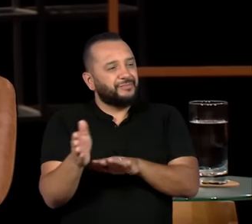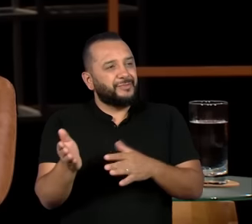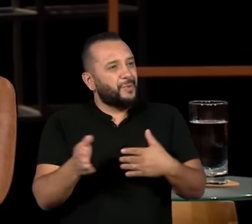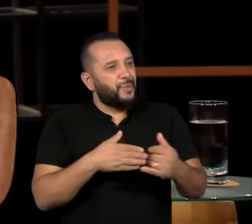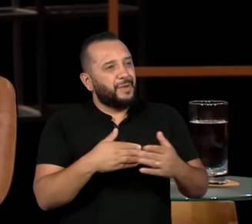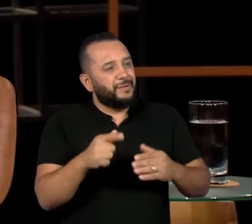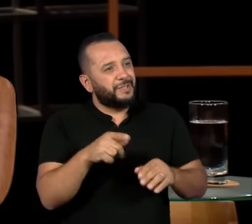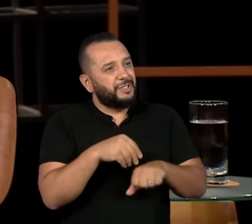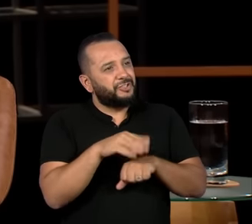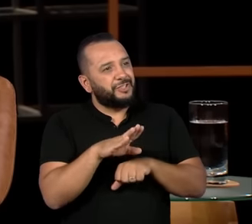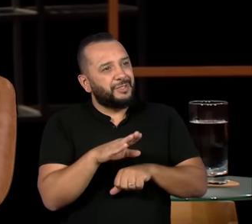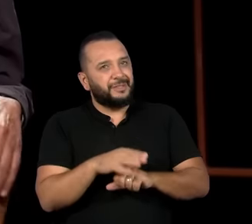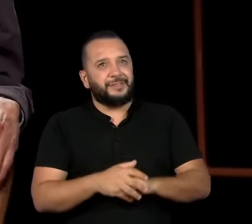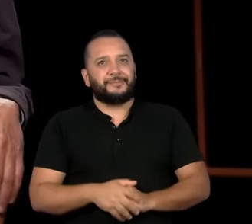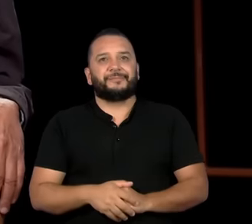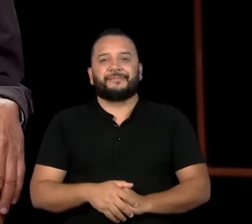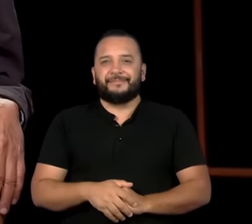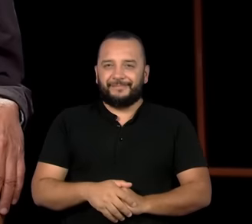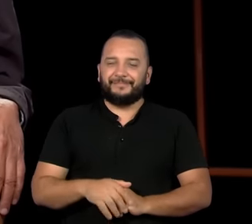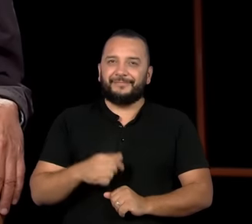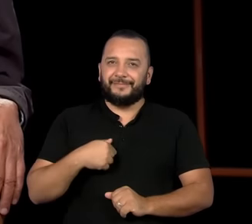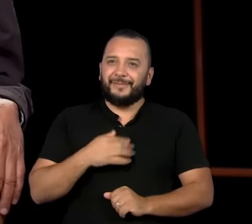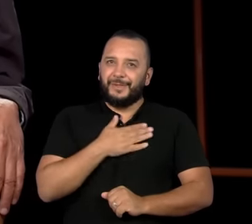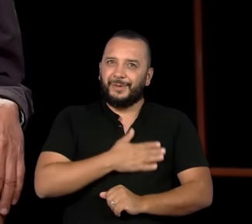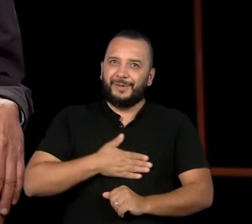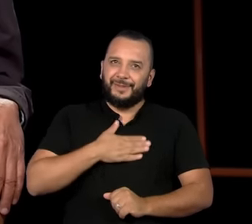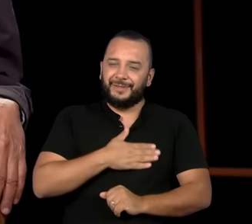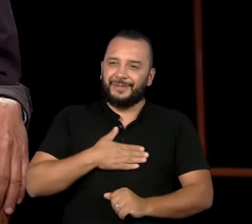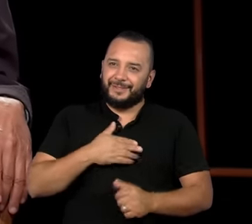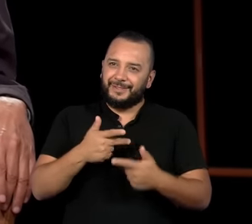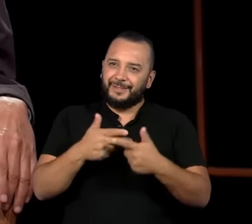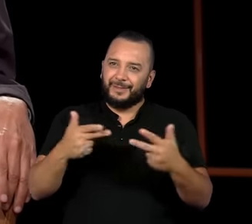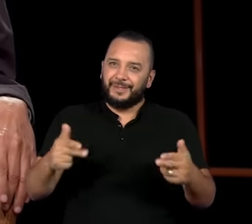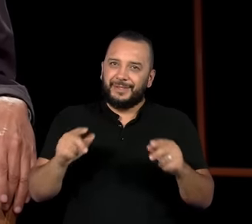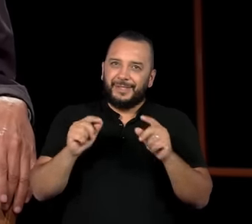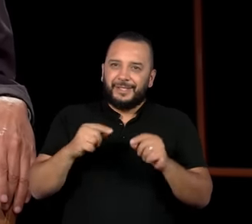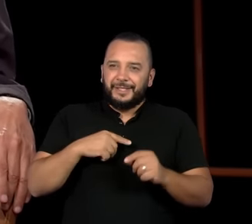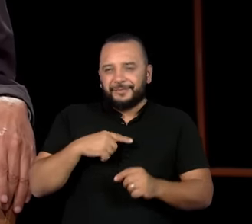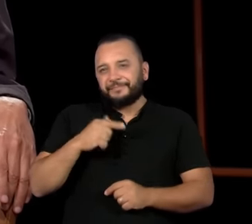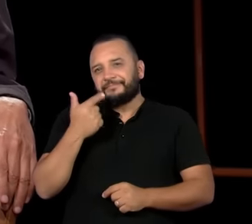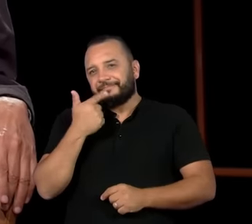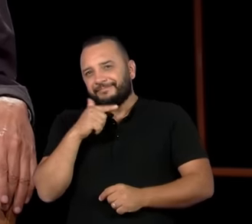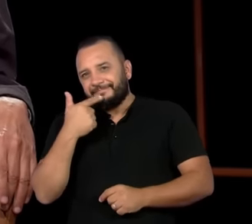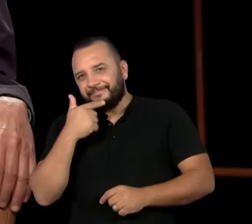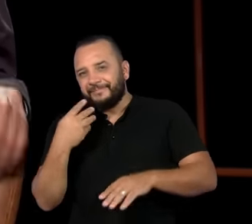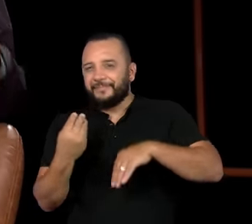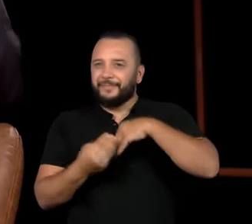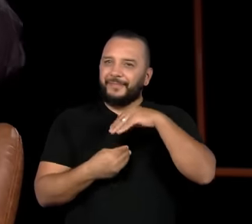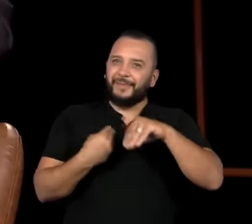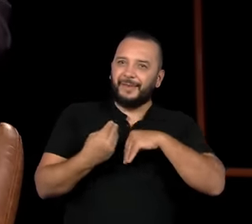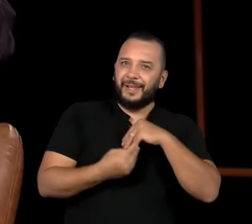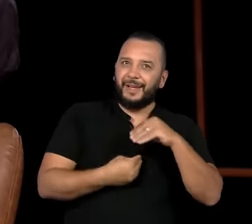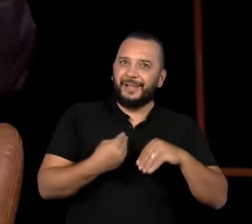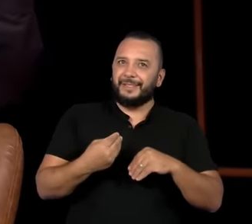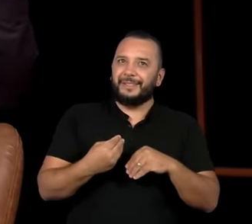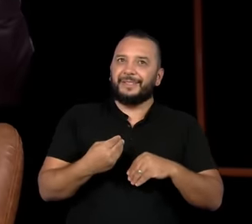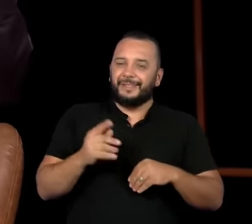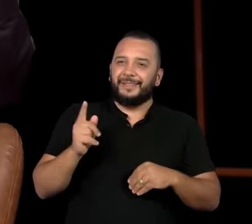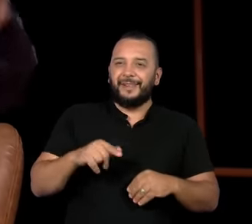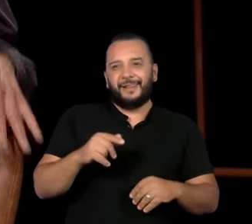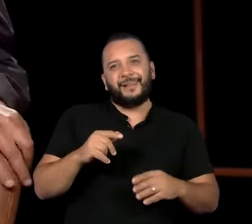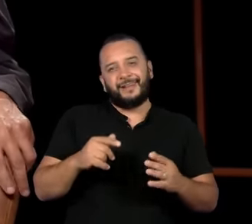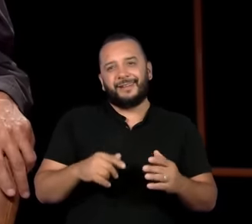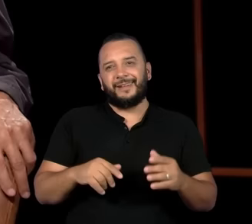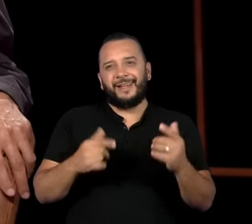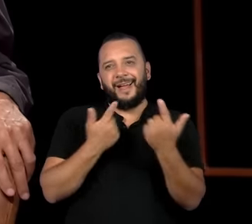é. Eu gosto das coisas que têm uma pitada de humor, uma coisa, né, que a gente possa até chamar de